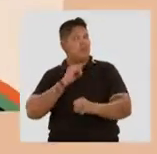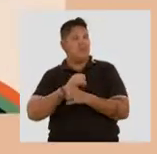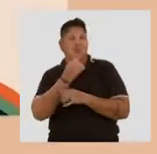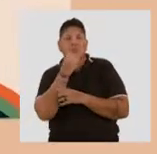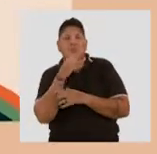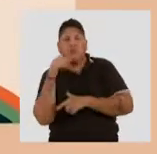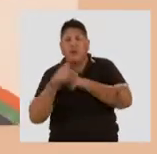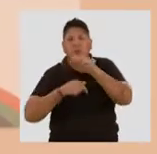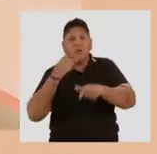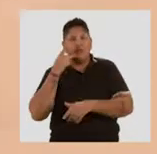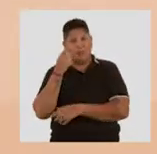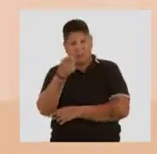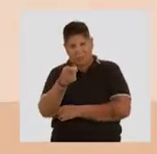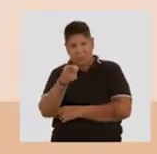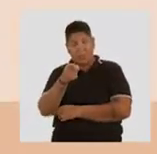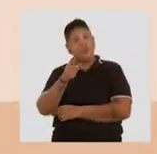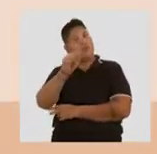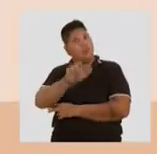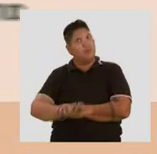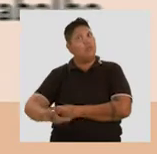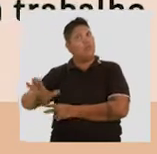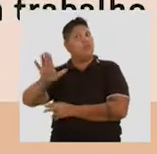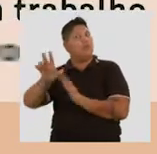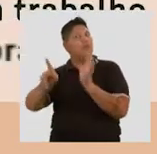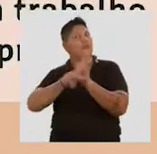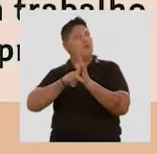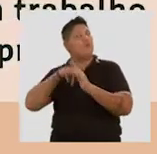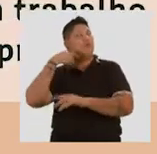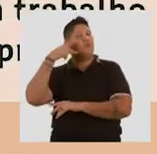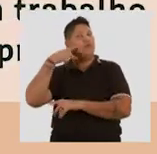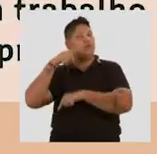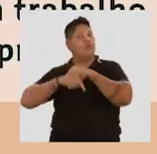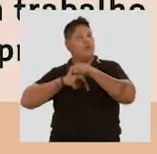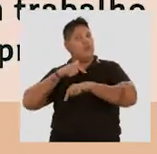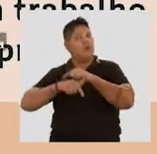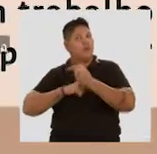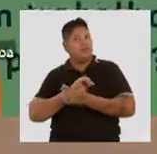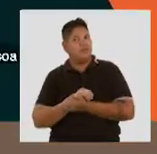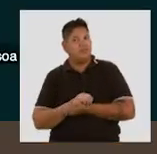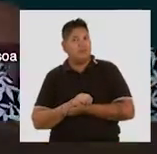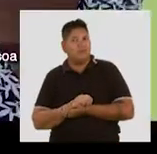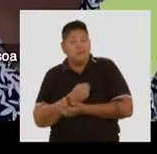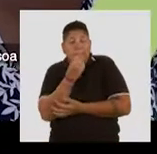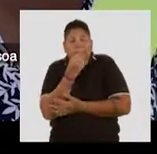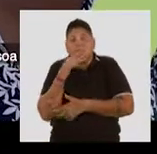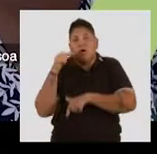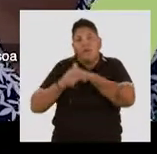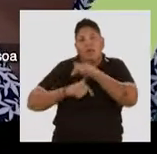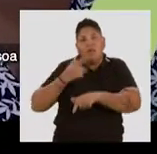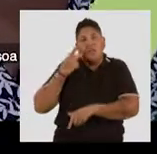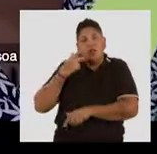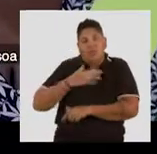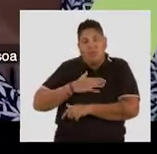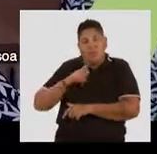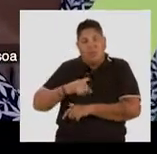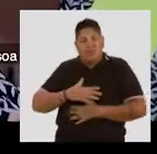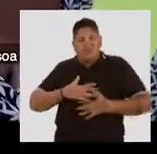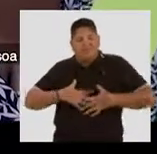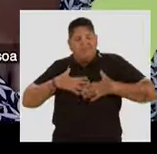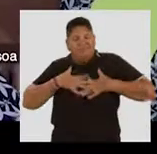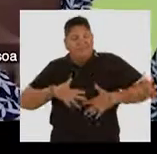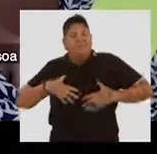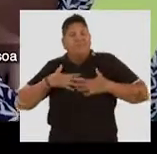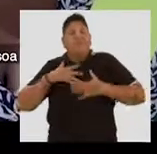Bom Trabalho para Você, da Associação Nacional dos Procuradores do Trabalho, a ANPT. Bom trabalho para mim é quando a pessoa